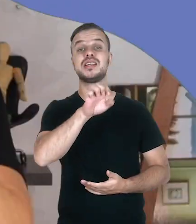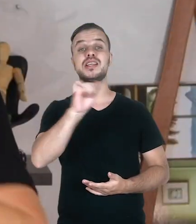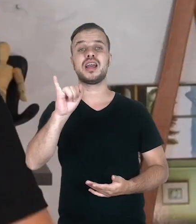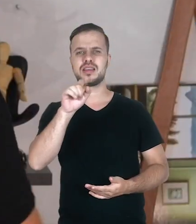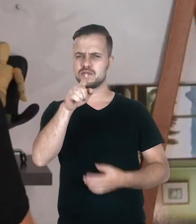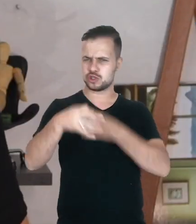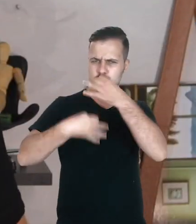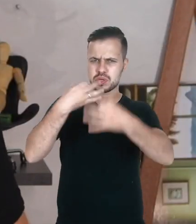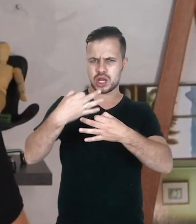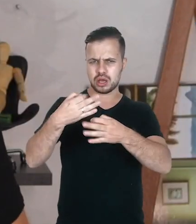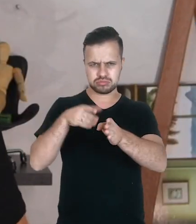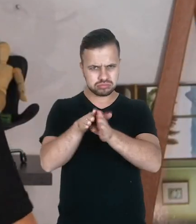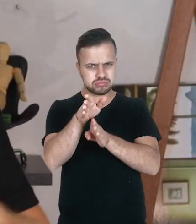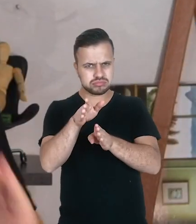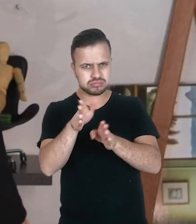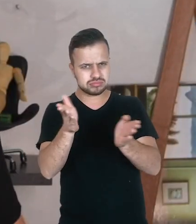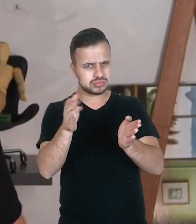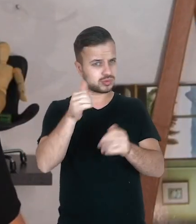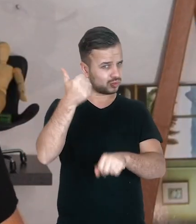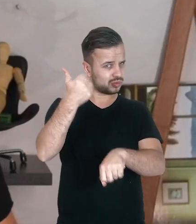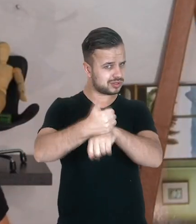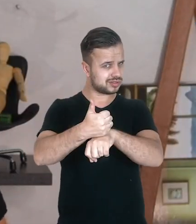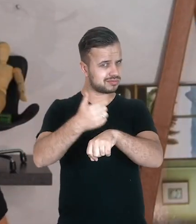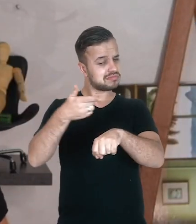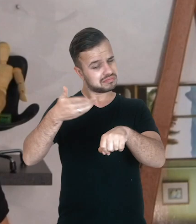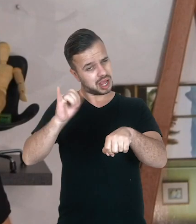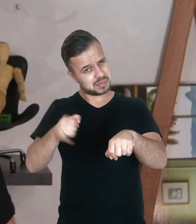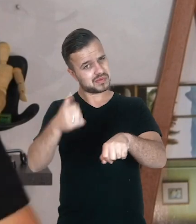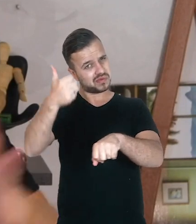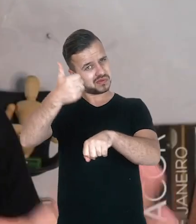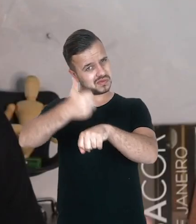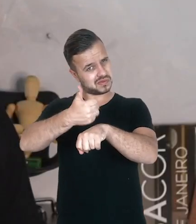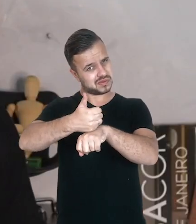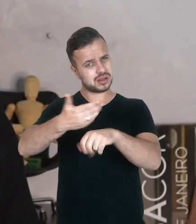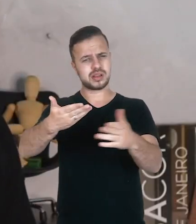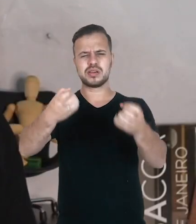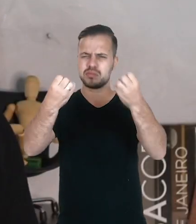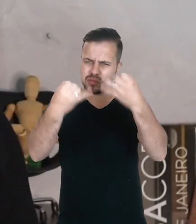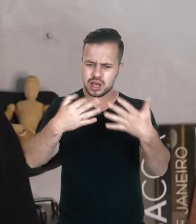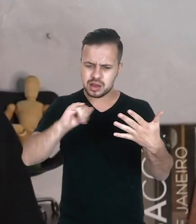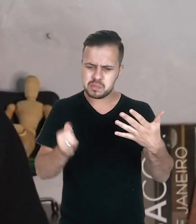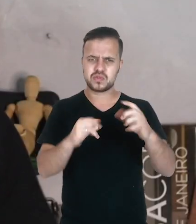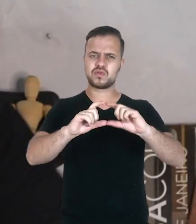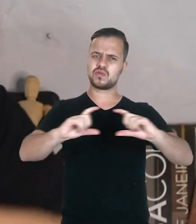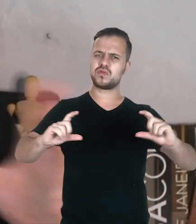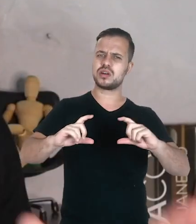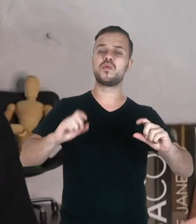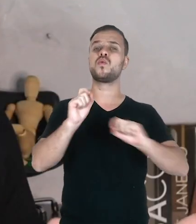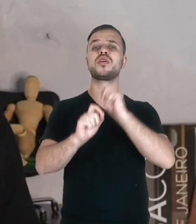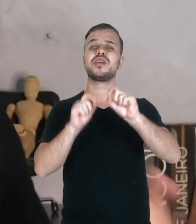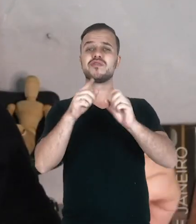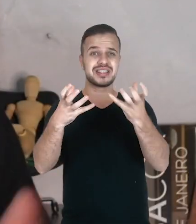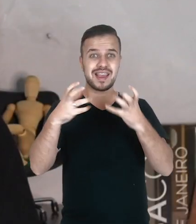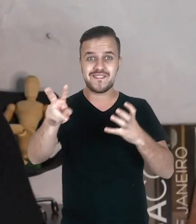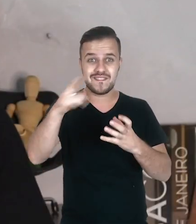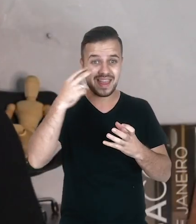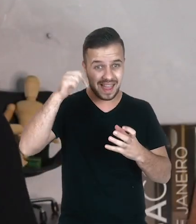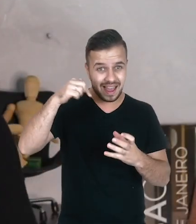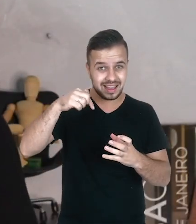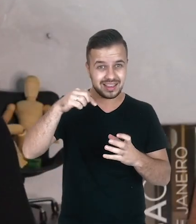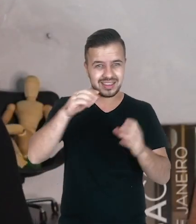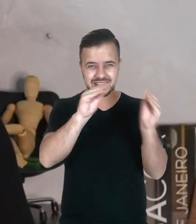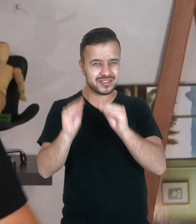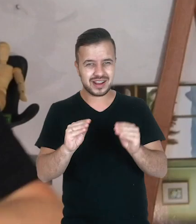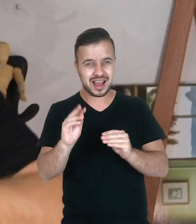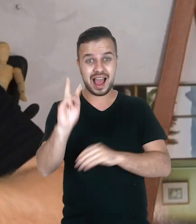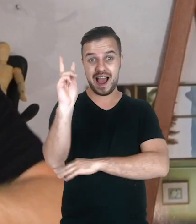E aí, o que você achou dessas dicas? Se você curtiu, deixa aqui o seu like. Aproveita e me conta aqui nos comentários o que você quer ver passar aqui no Decoração